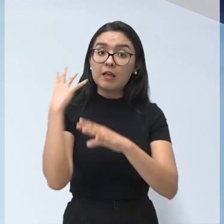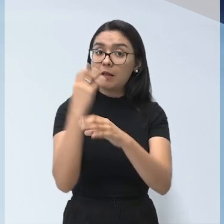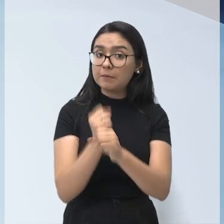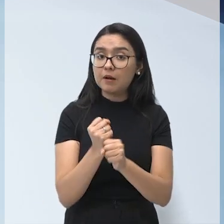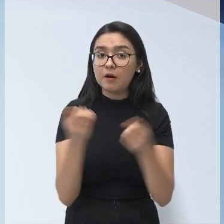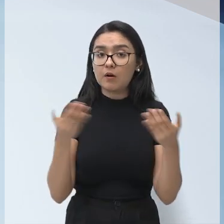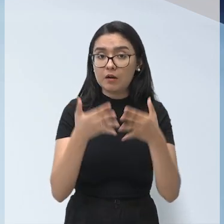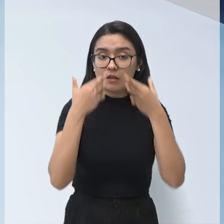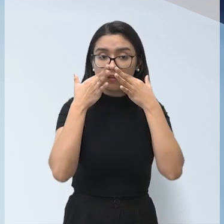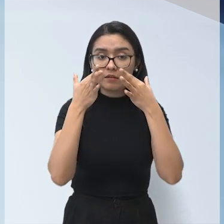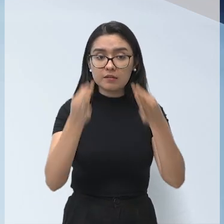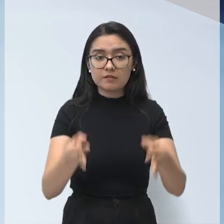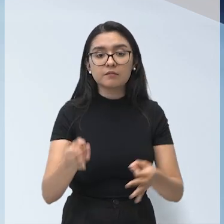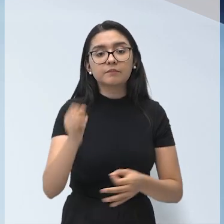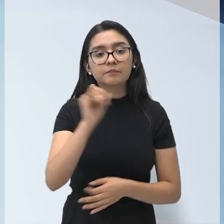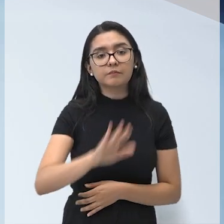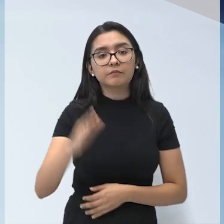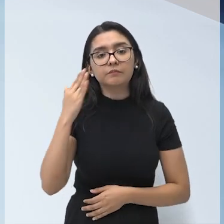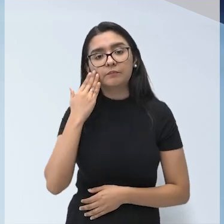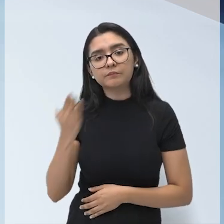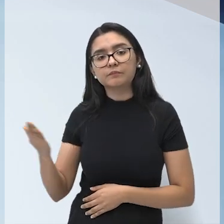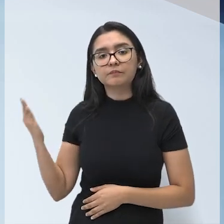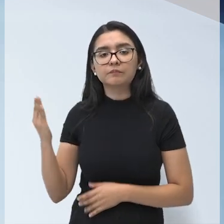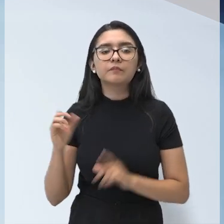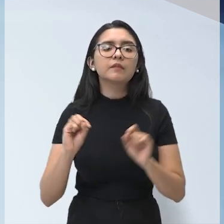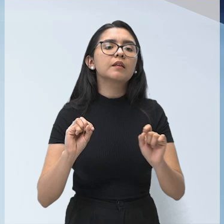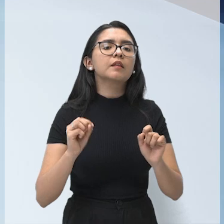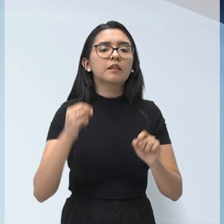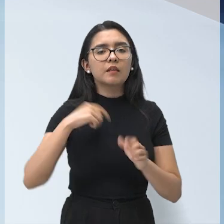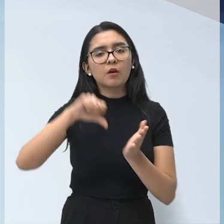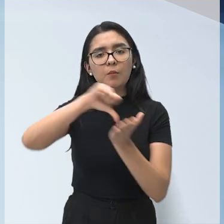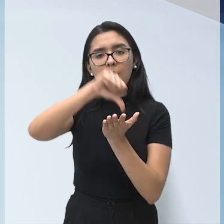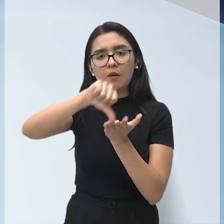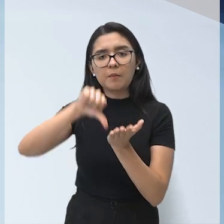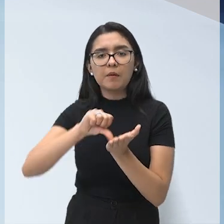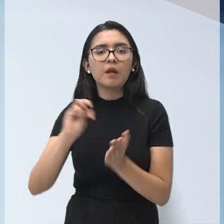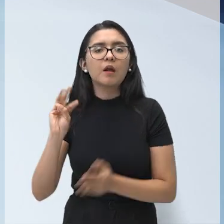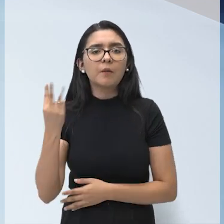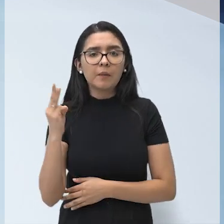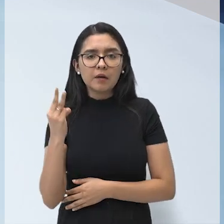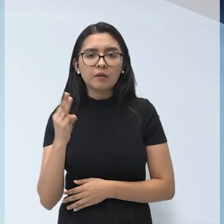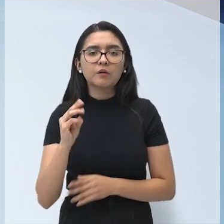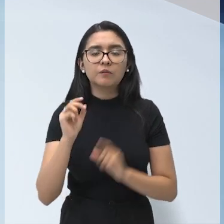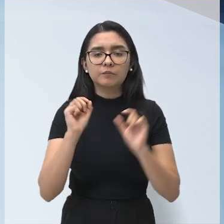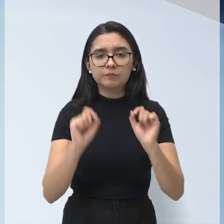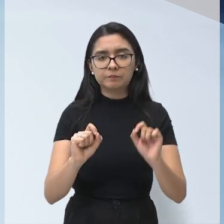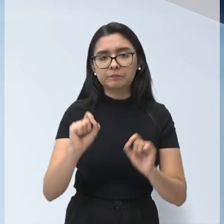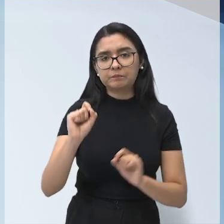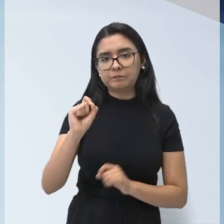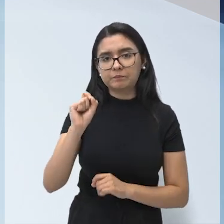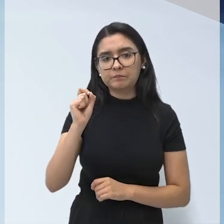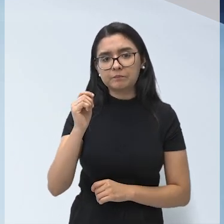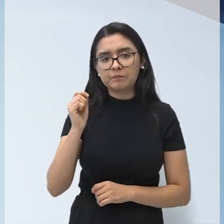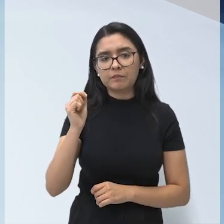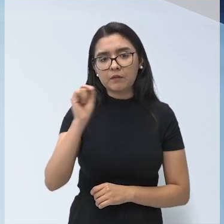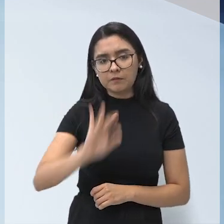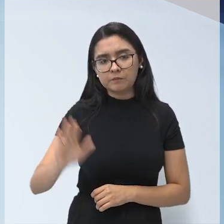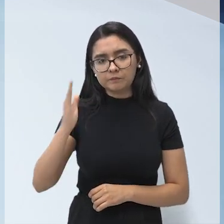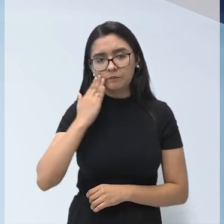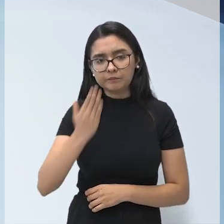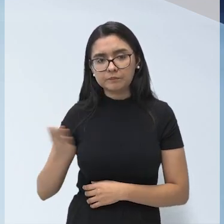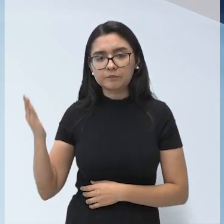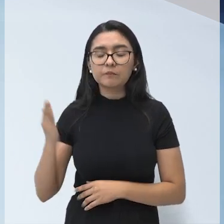lembra, observem aqui ao lado. Nós temos aqui o mapa do estado do Maranhão, tá? O